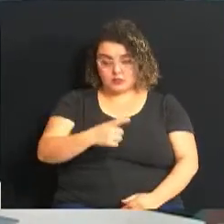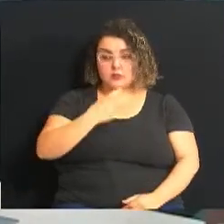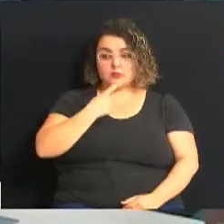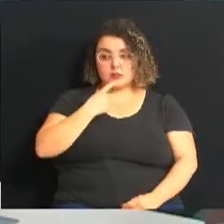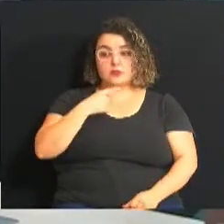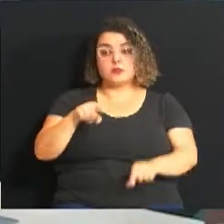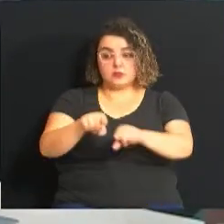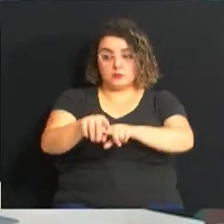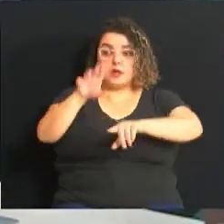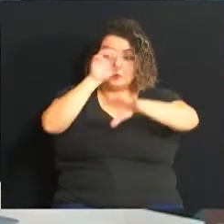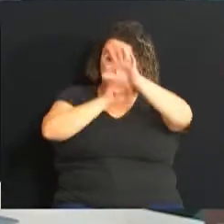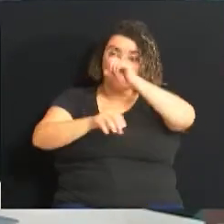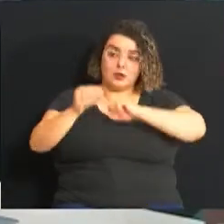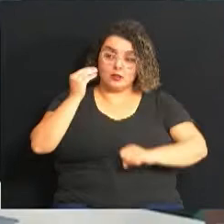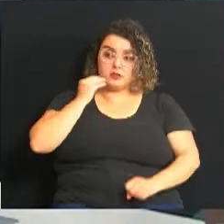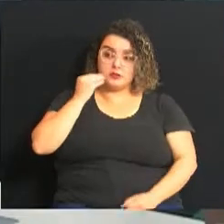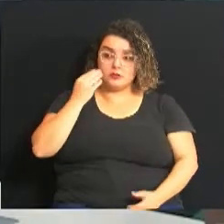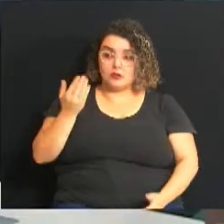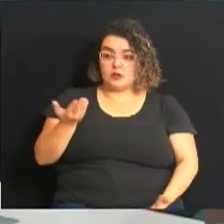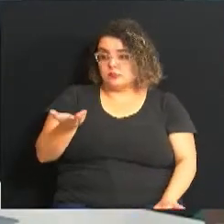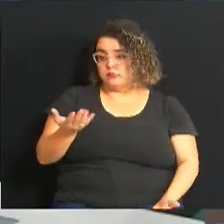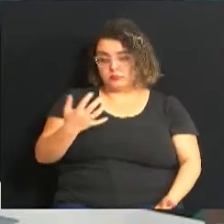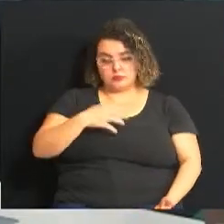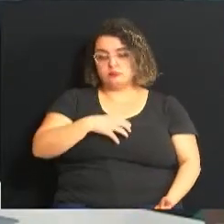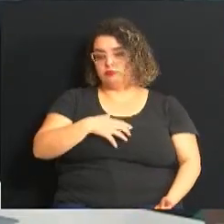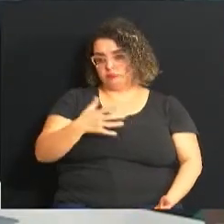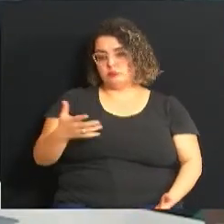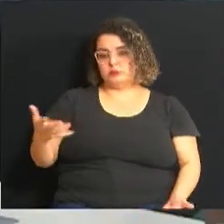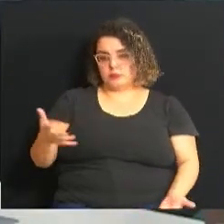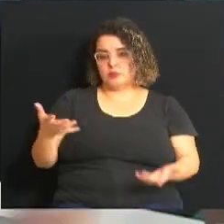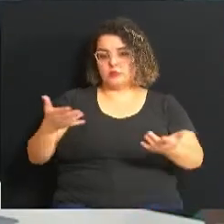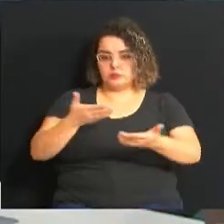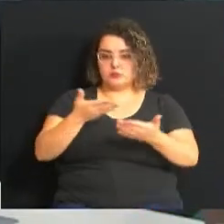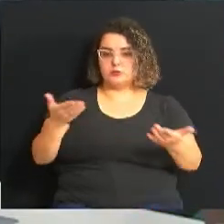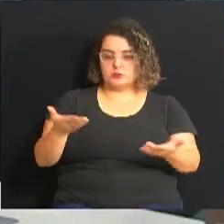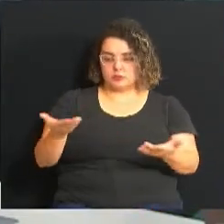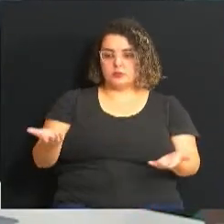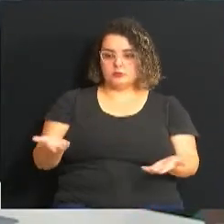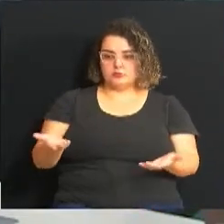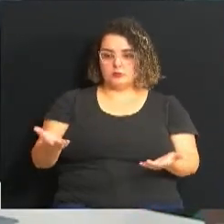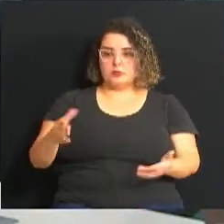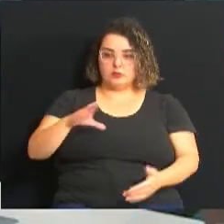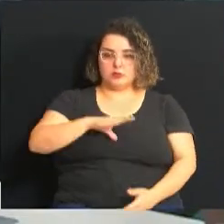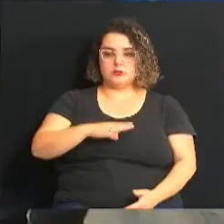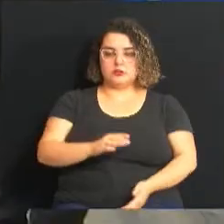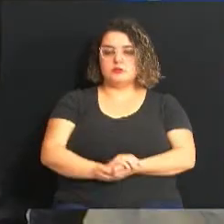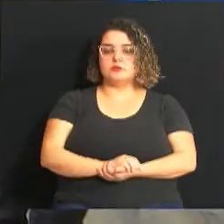e tentar, de alguma forma, contribuir com eles também e com a cidade.